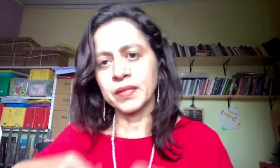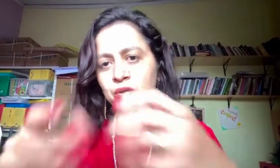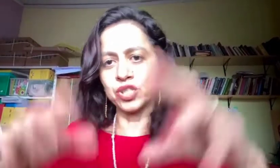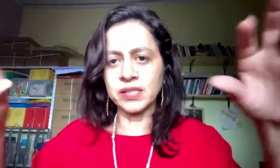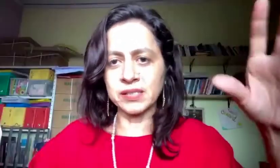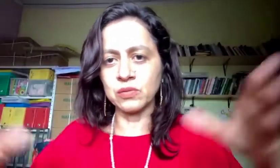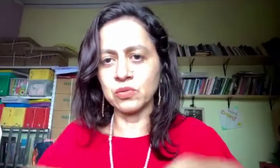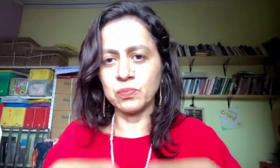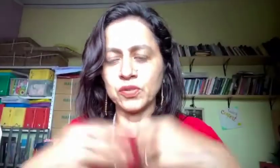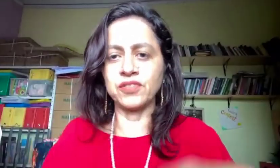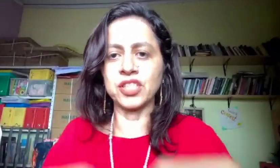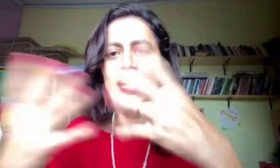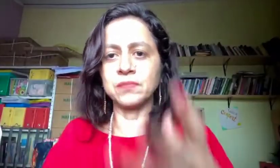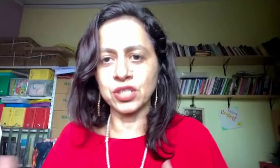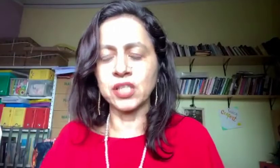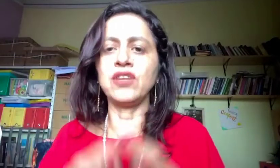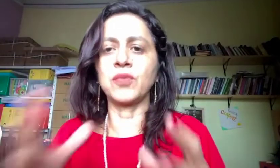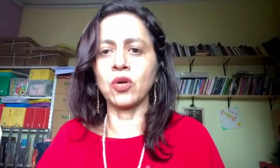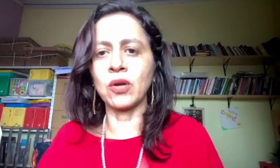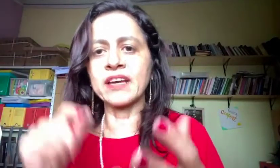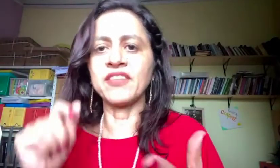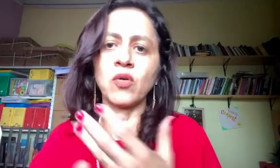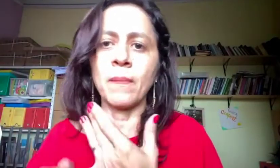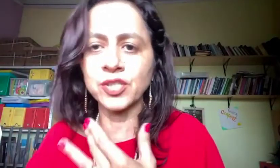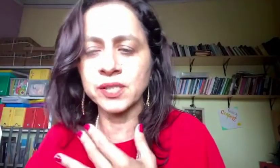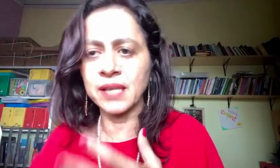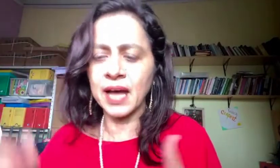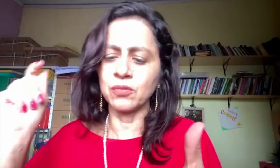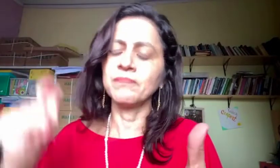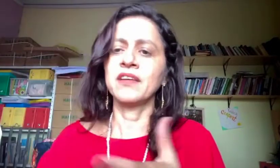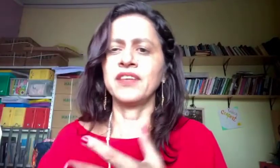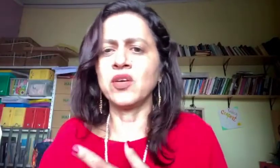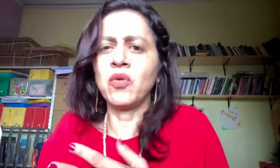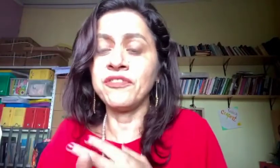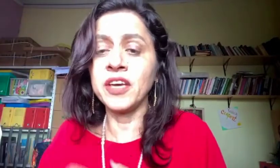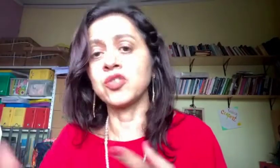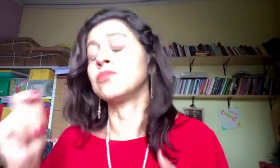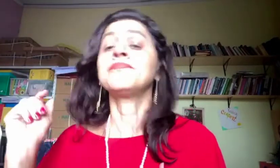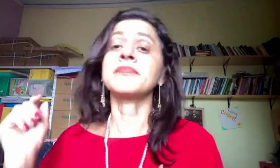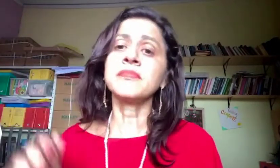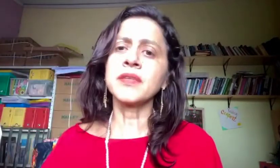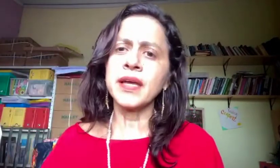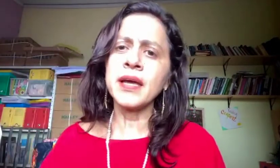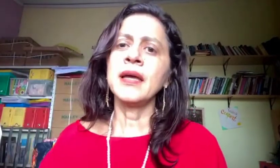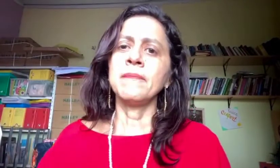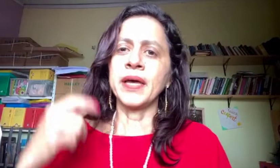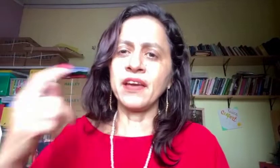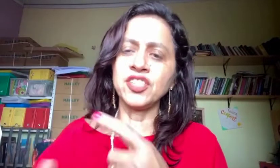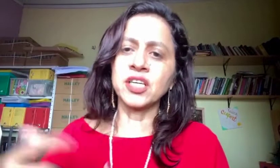Tanto, como eu digo assim, do ponto de vista administrativo, protocolar, que é fazer um abaixo-assinado, fazer um ofício,